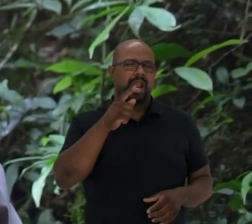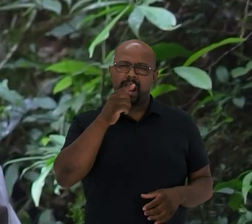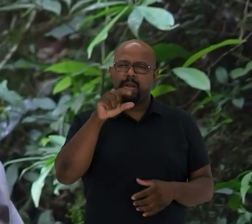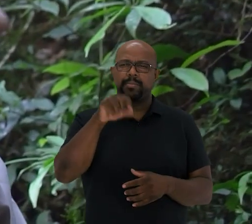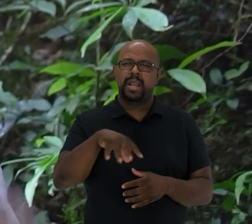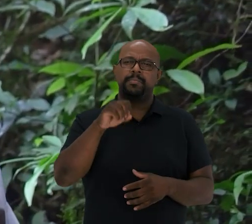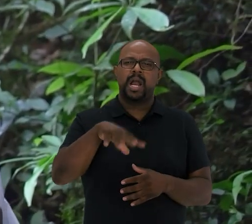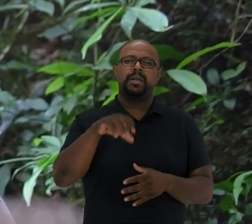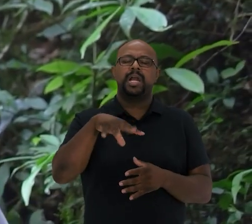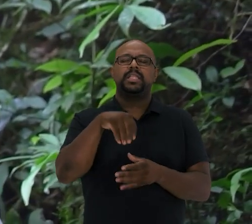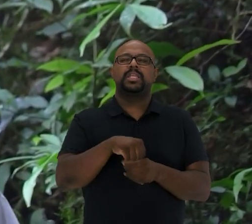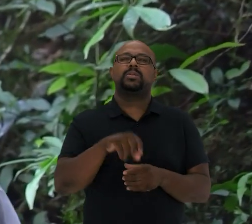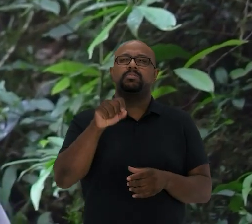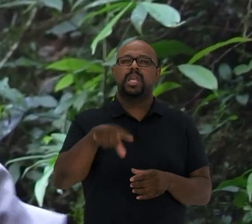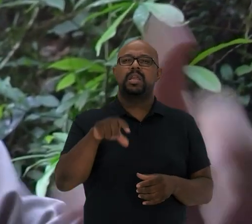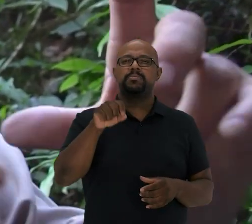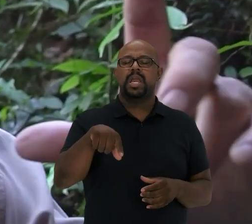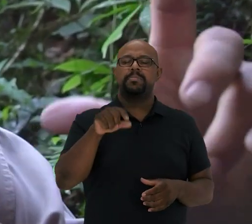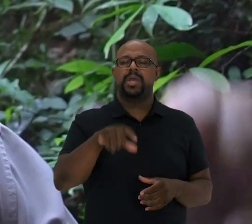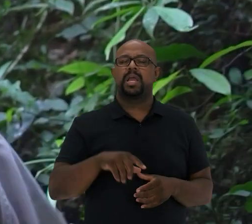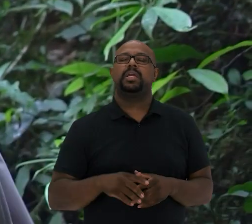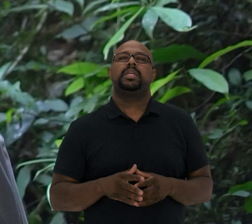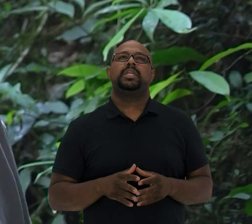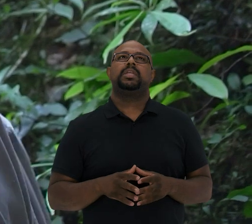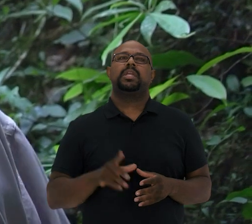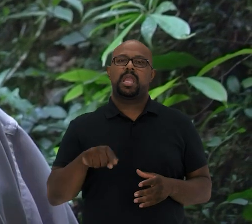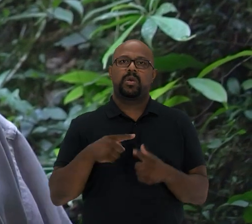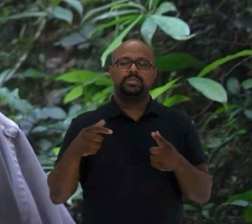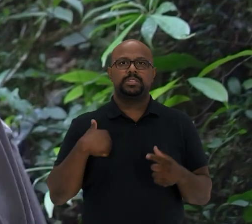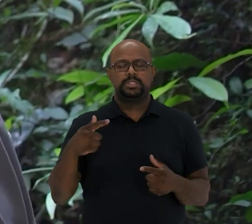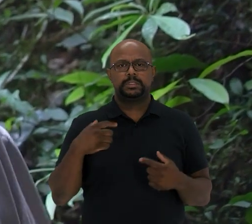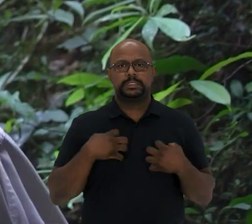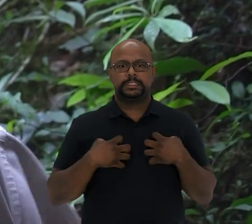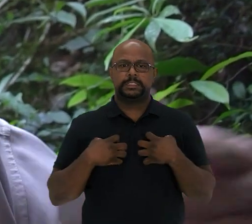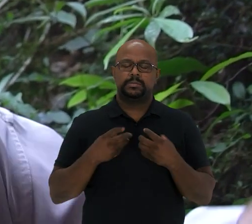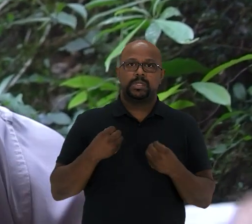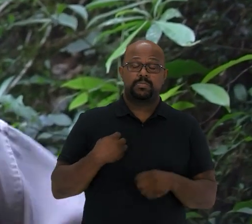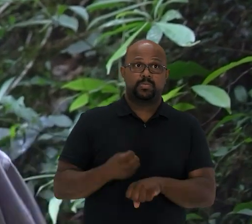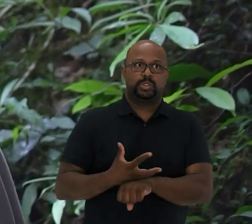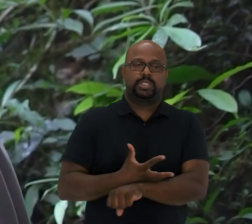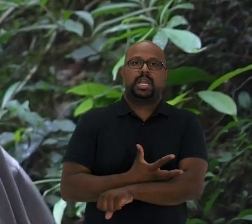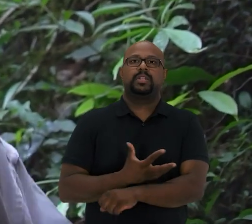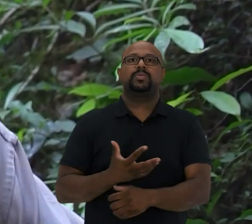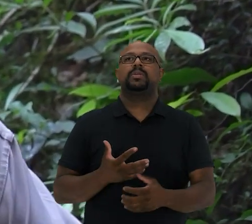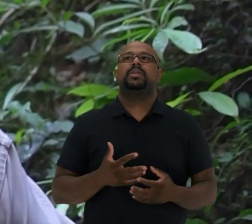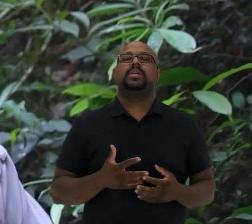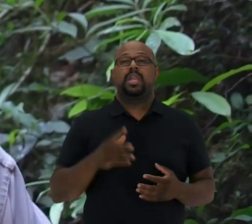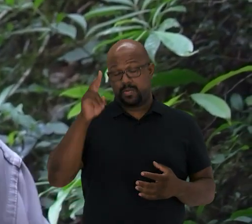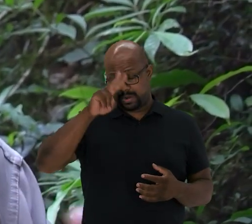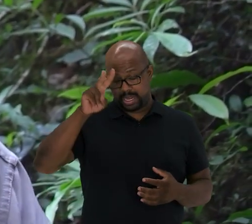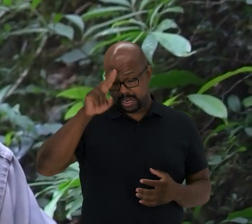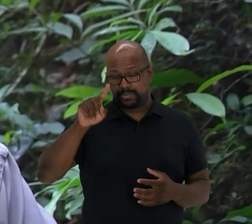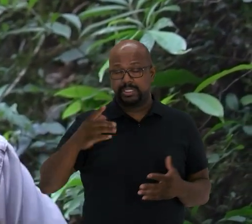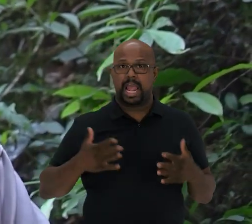dentro, caindo lá dentro da coisa, no desenho esse. E é onde que deixou ele bem emocionado.